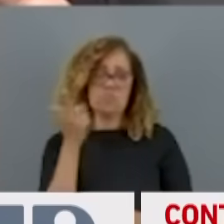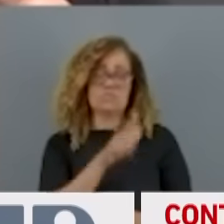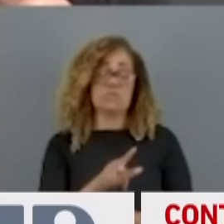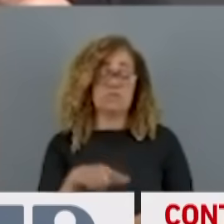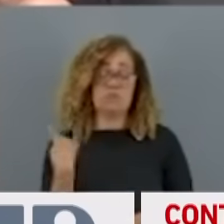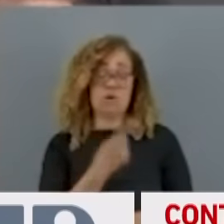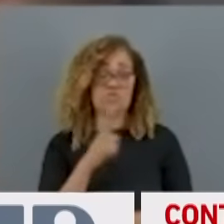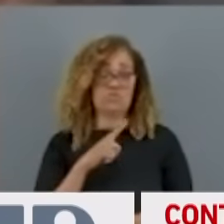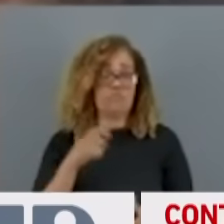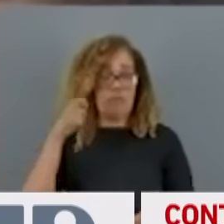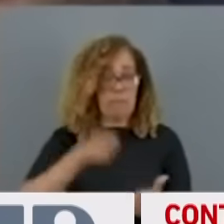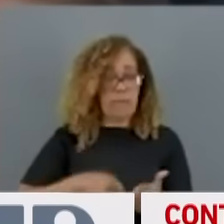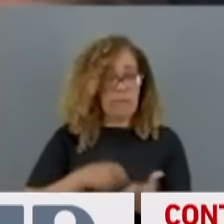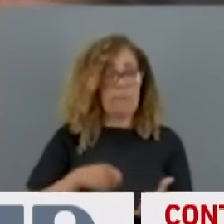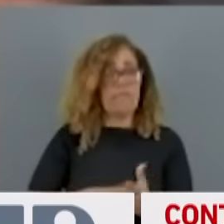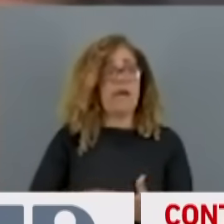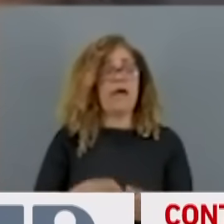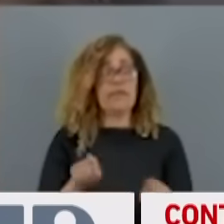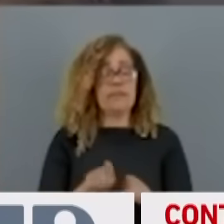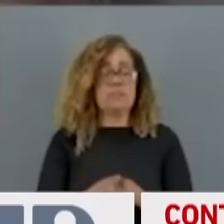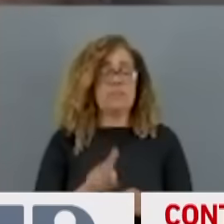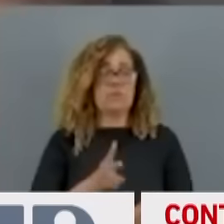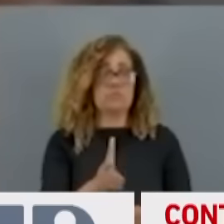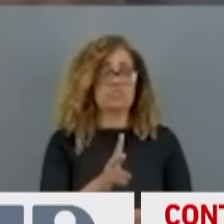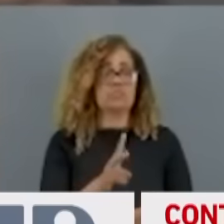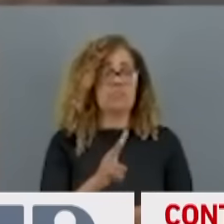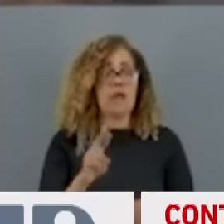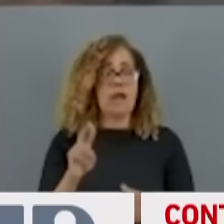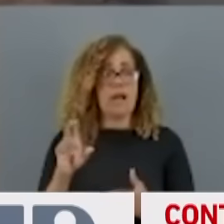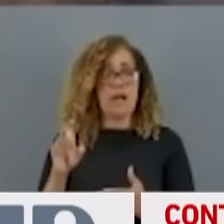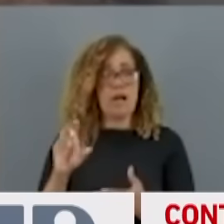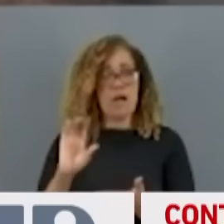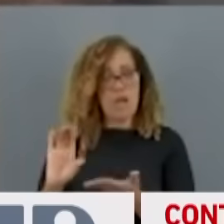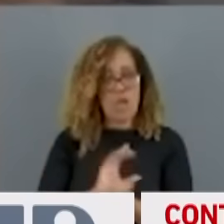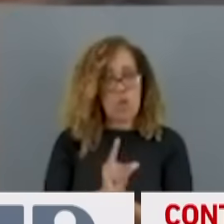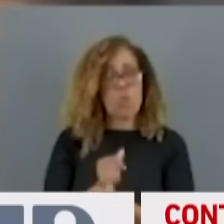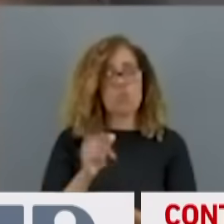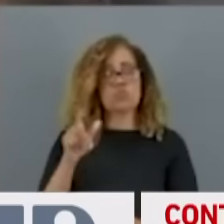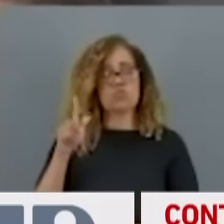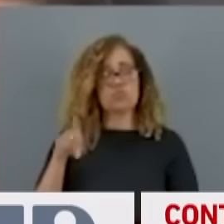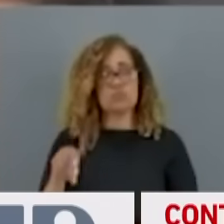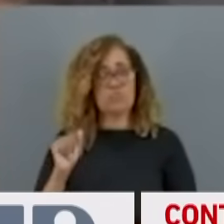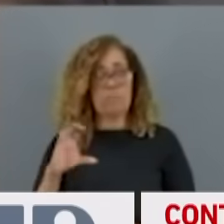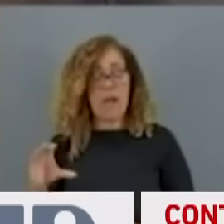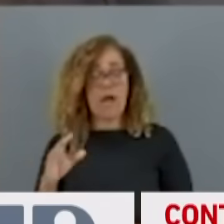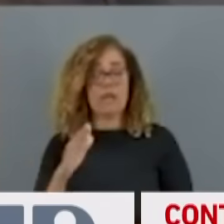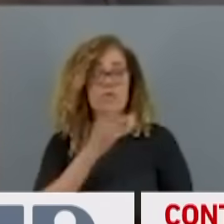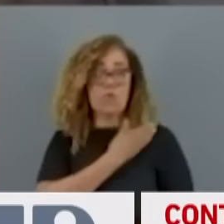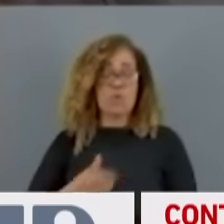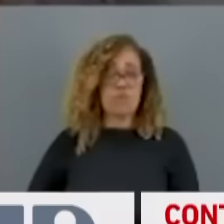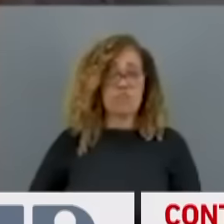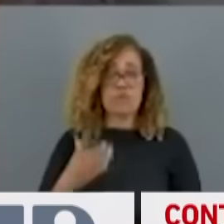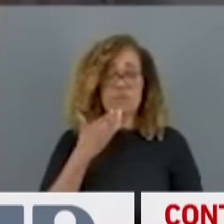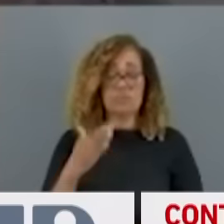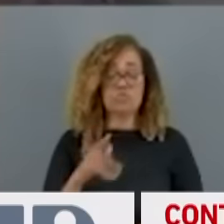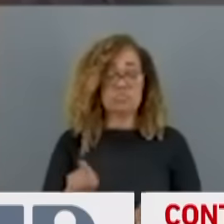grande para manter os recursos do PAC. O governo solicitou que o relator estabelecesse um